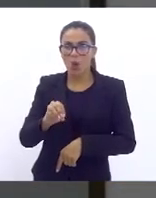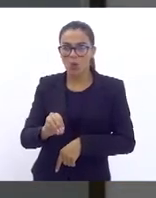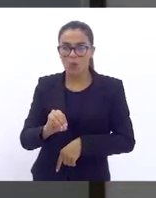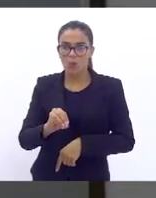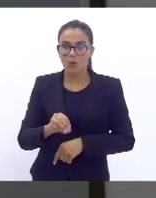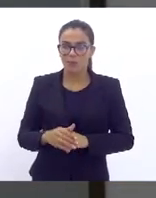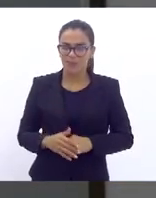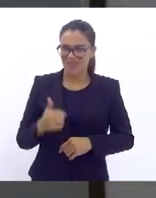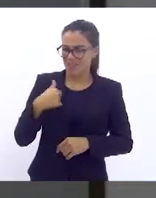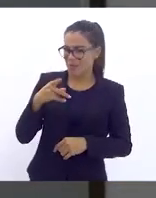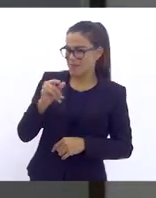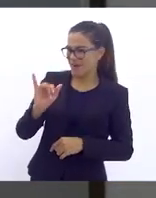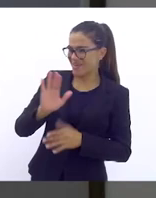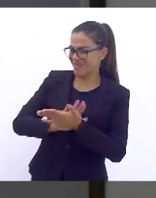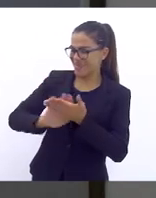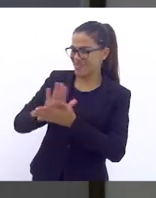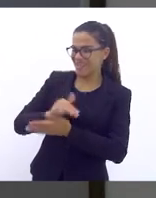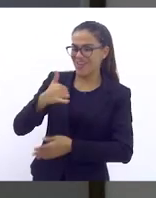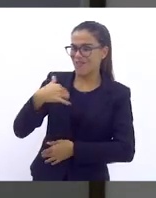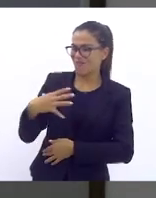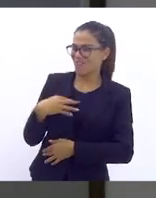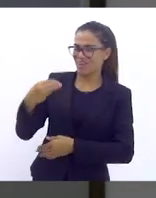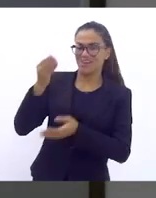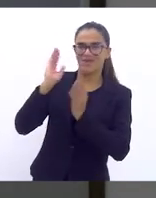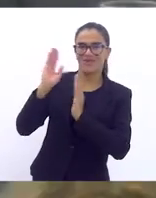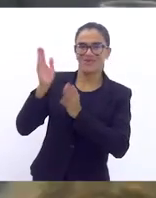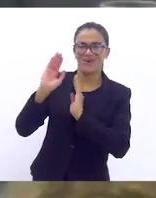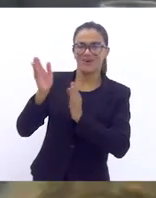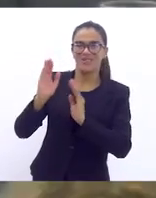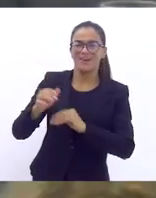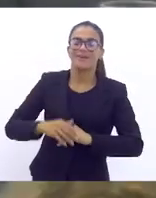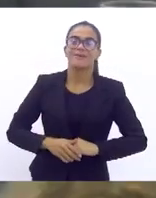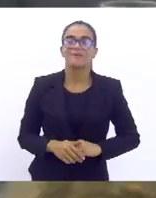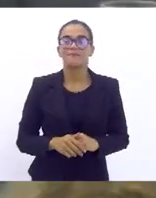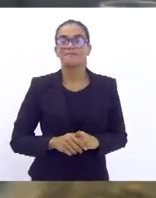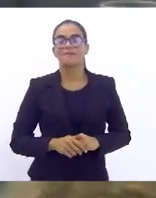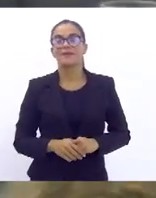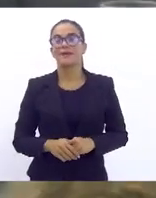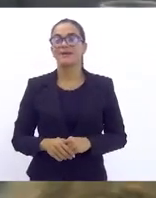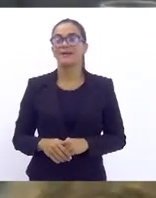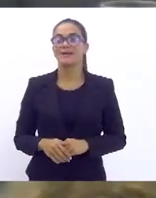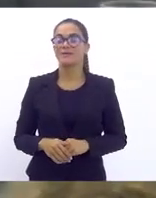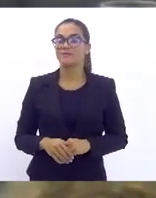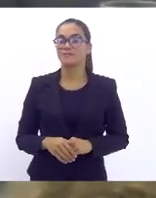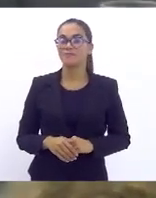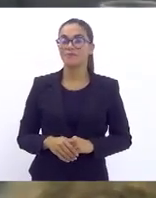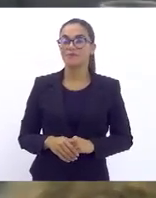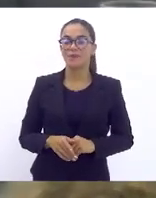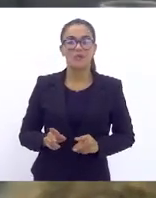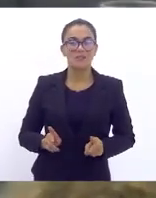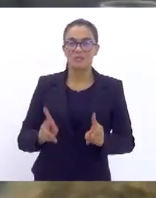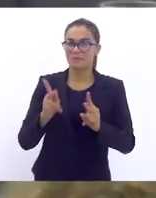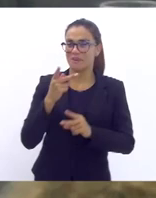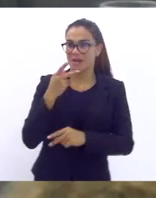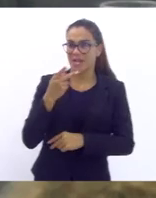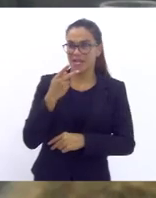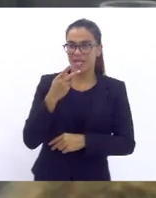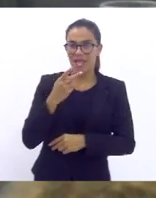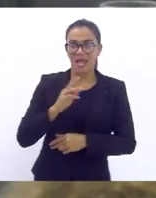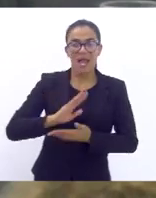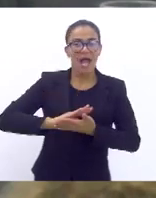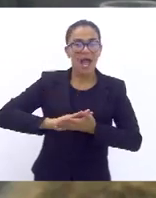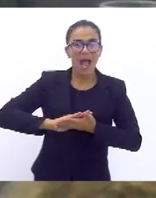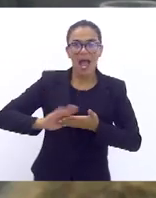carregou eu tenho sempre uma eu digo sempre que o Quando deixou de existir o